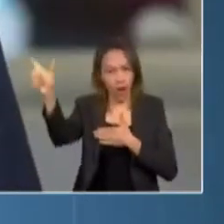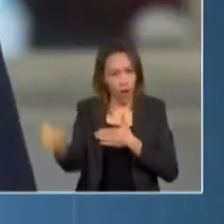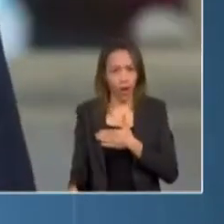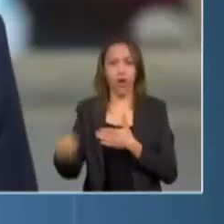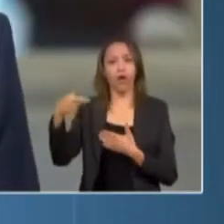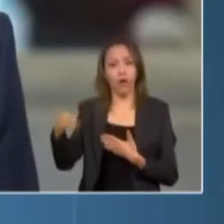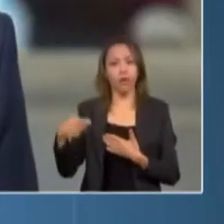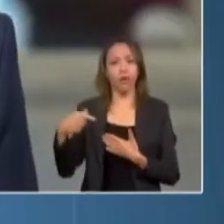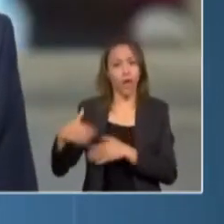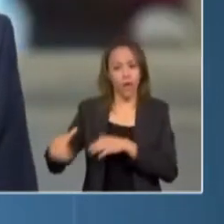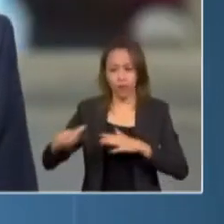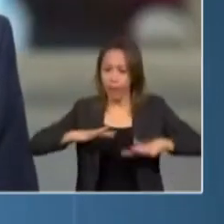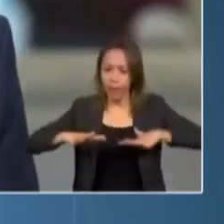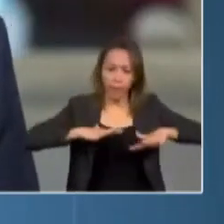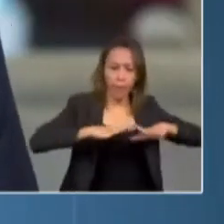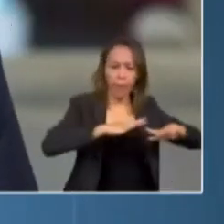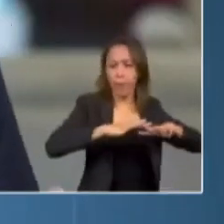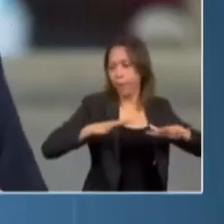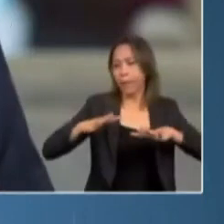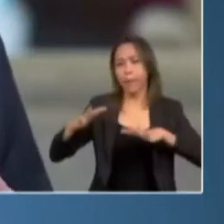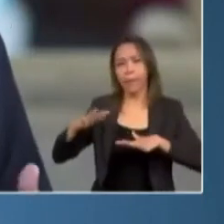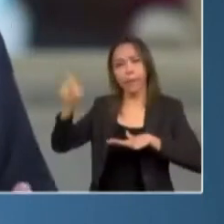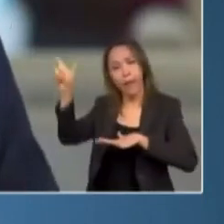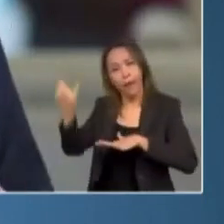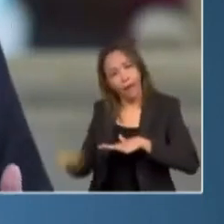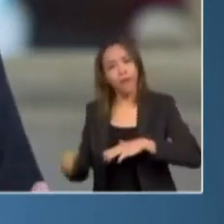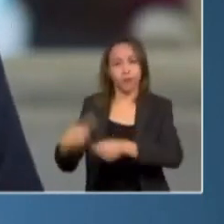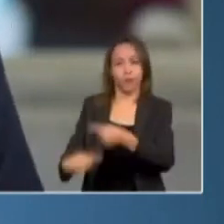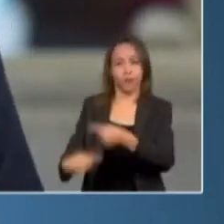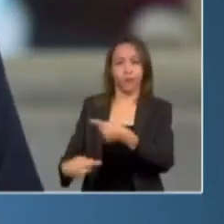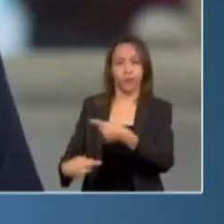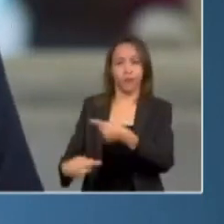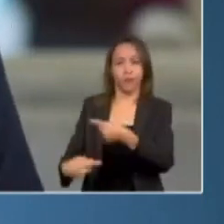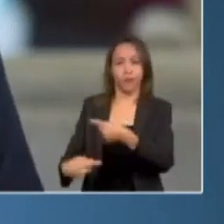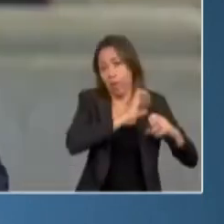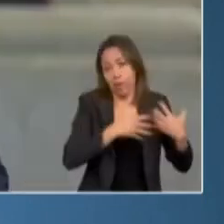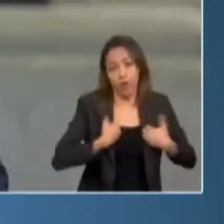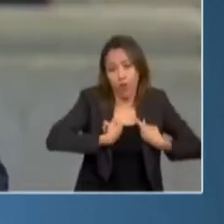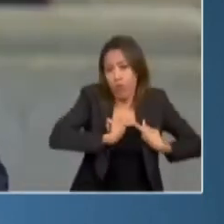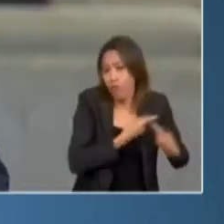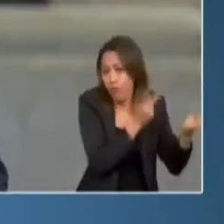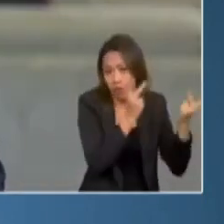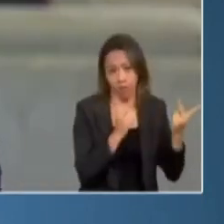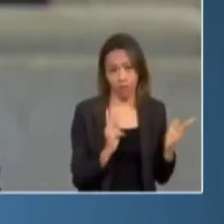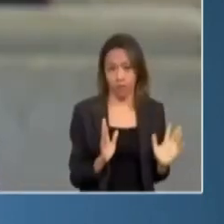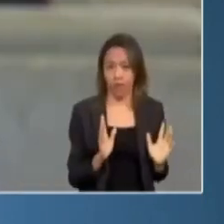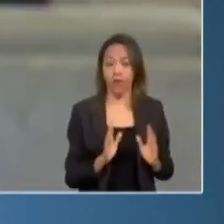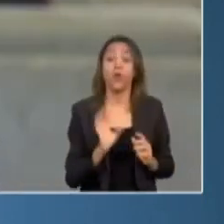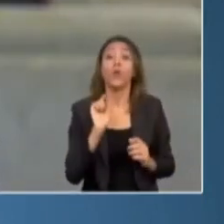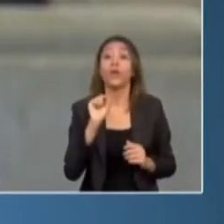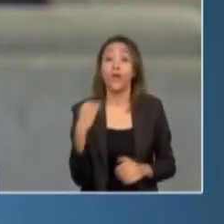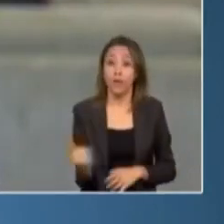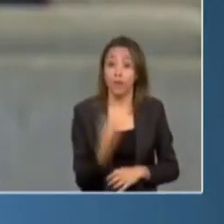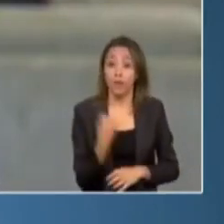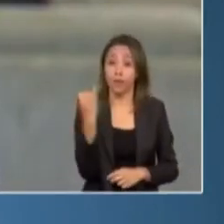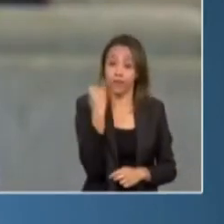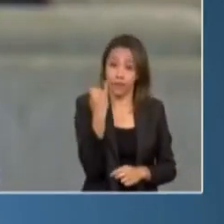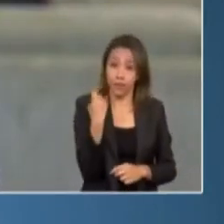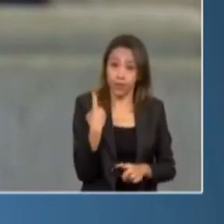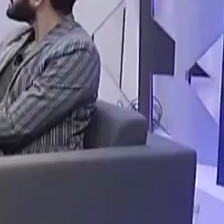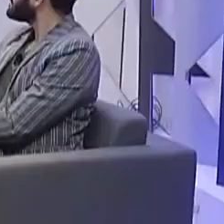esse poder de influência ou de parceria com o presidente Lula. Cíntia.